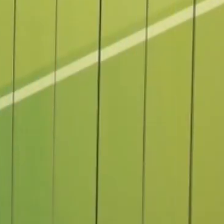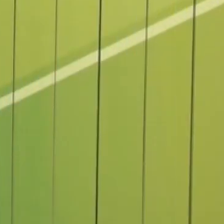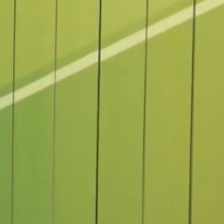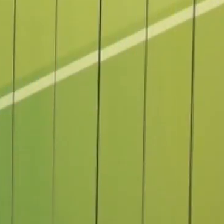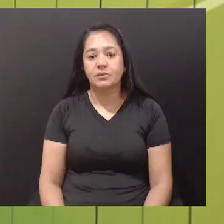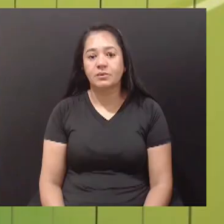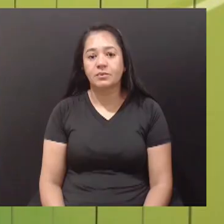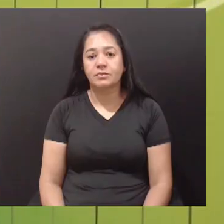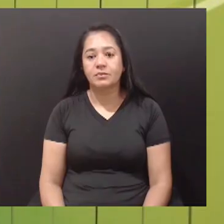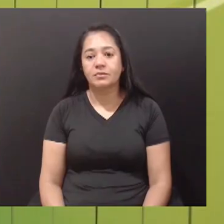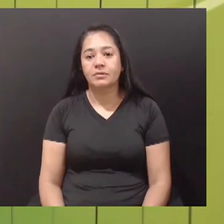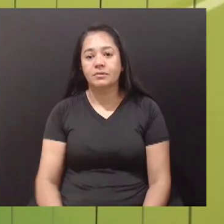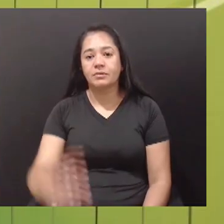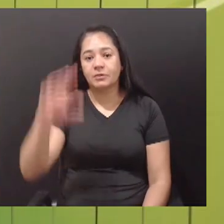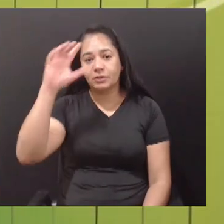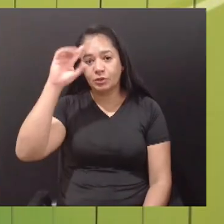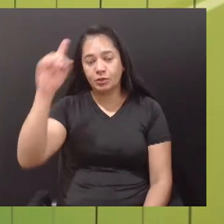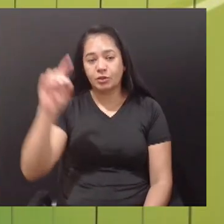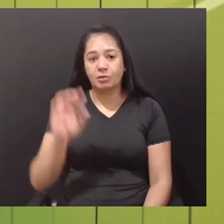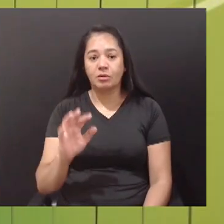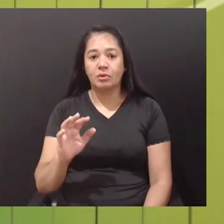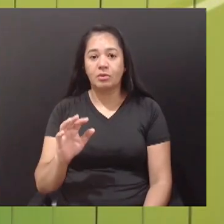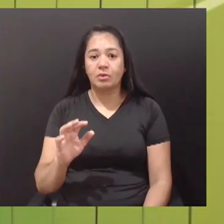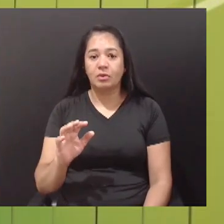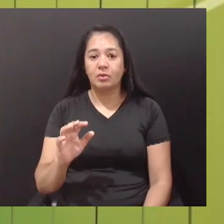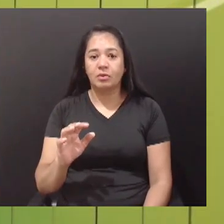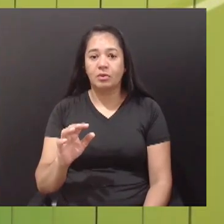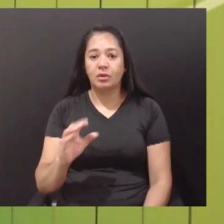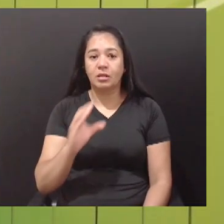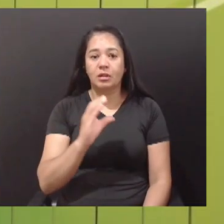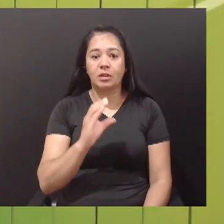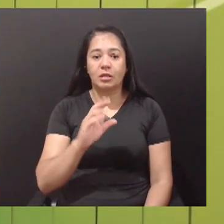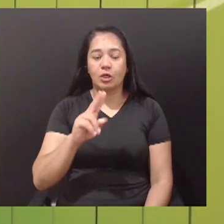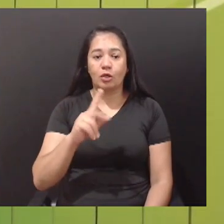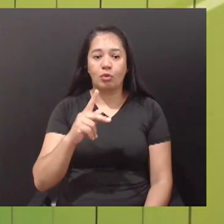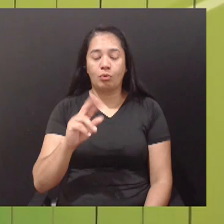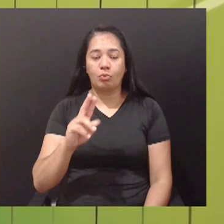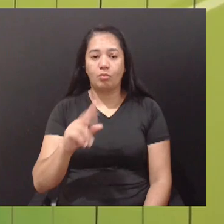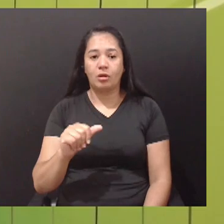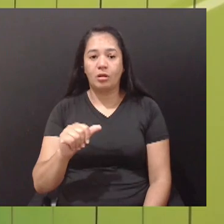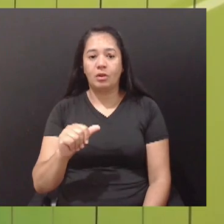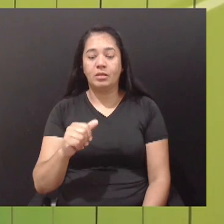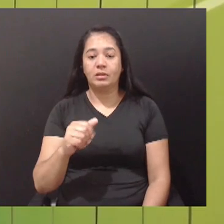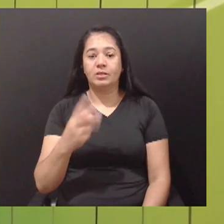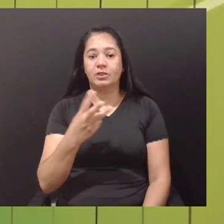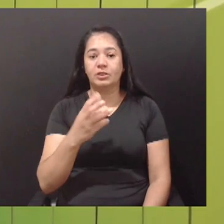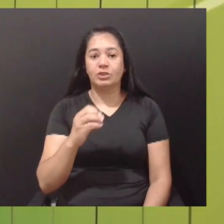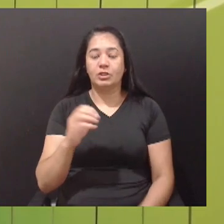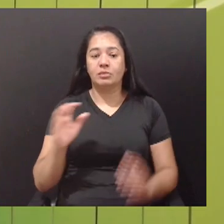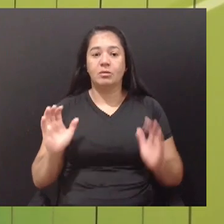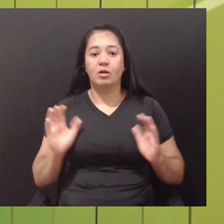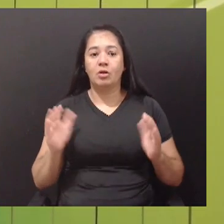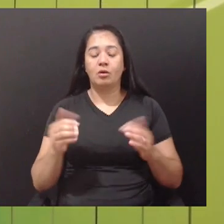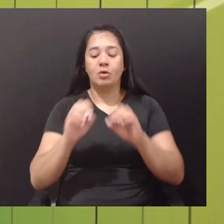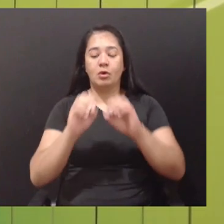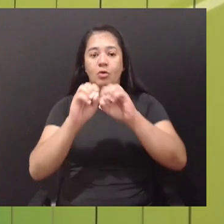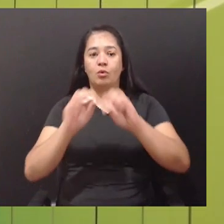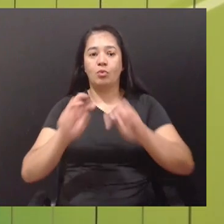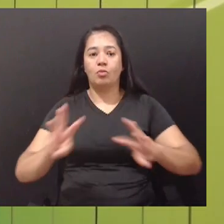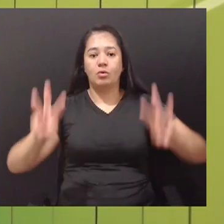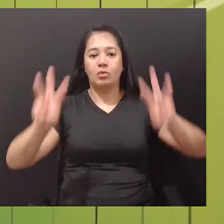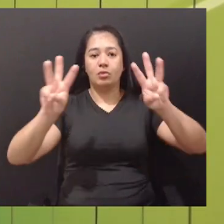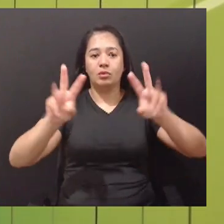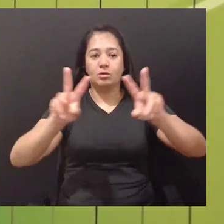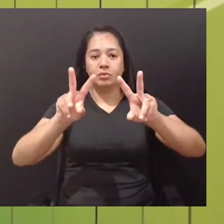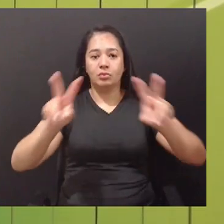No mesmo dia em que terminou a cúpula de líderes da 30ª Conferência das Nações Unidas sobre a